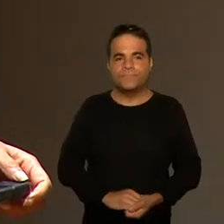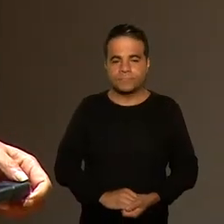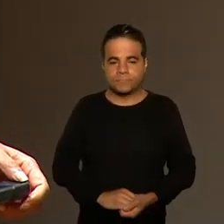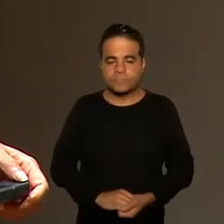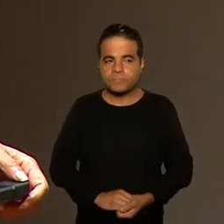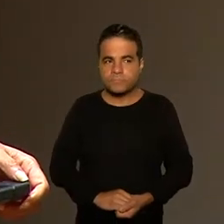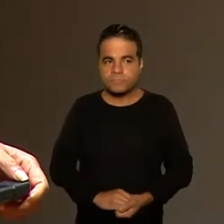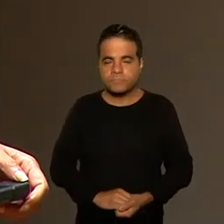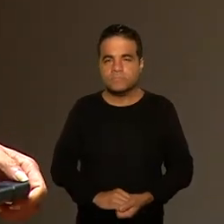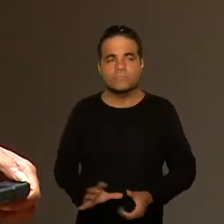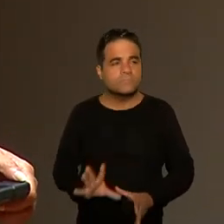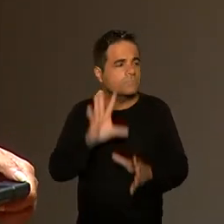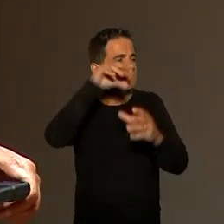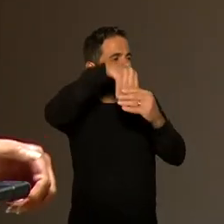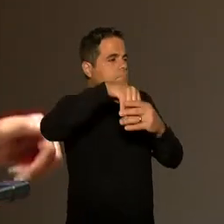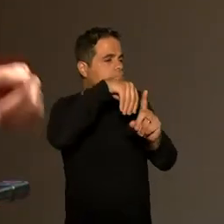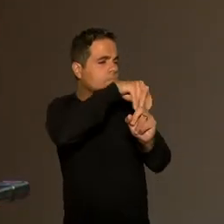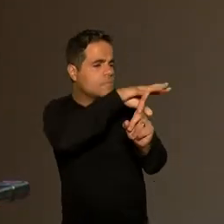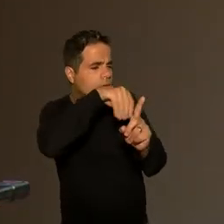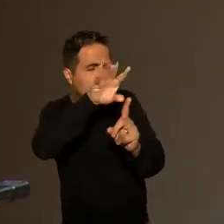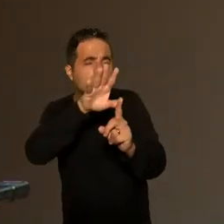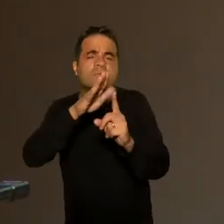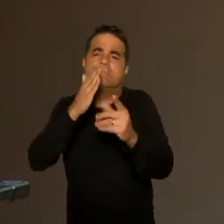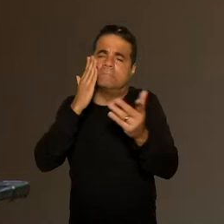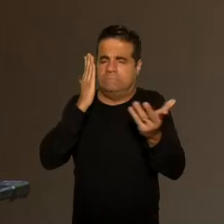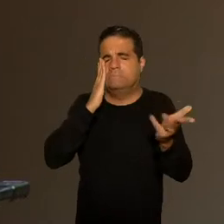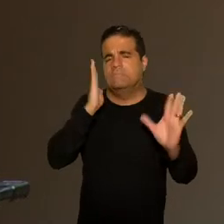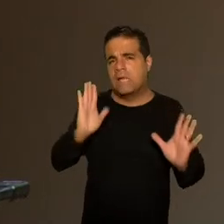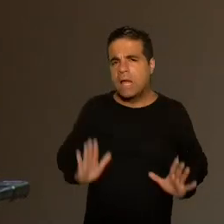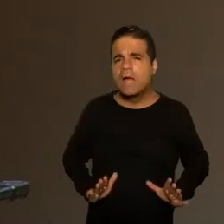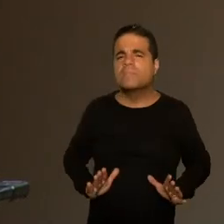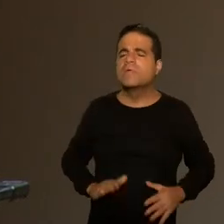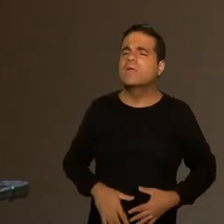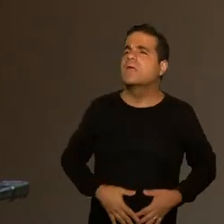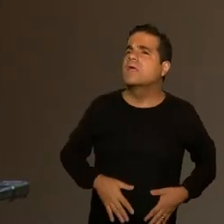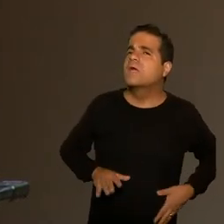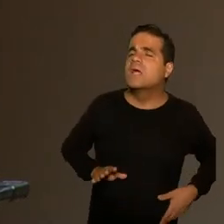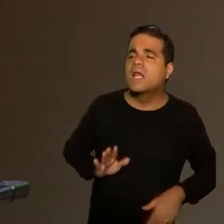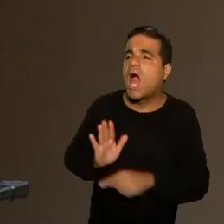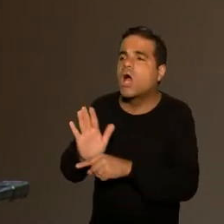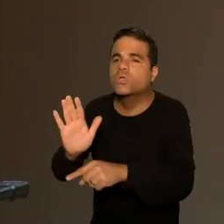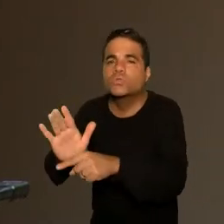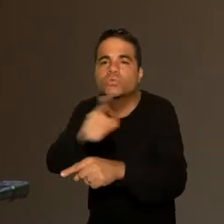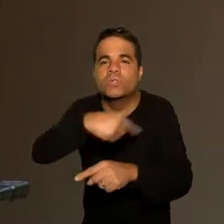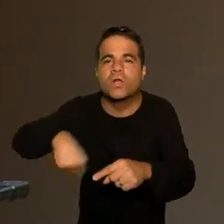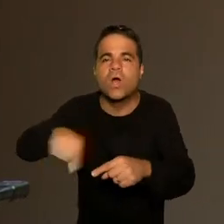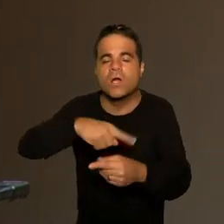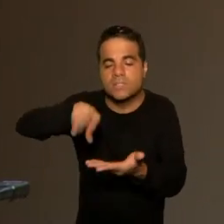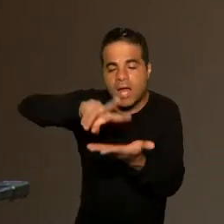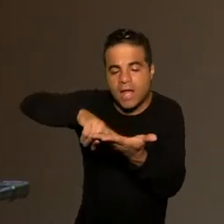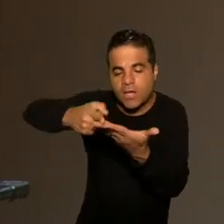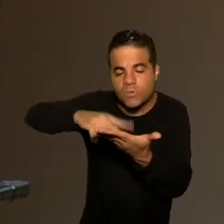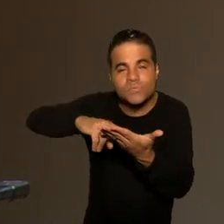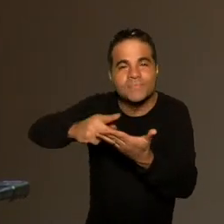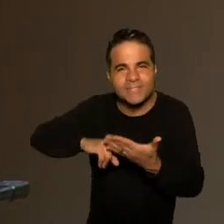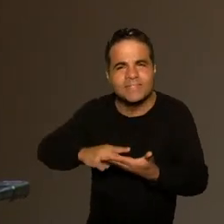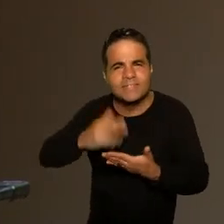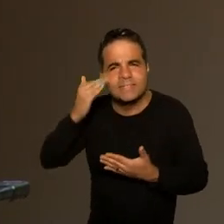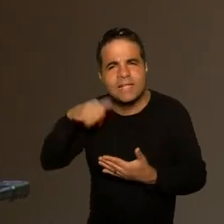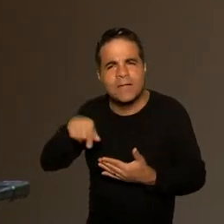culturais ele de alguma forma ele vai ajudar a gente a traduzir